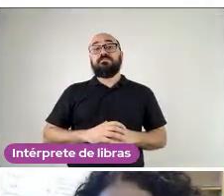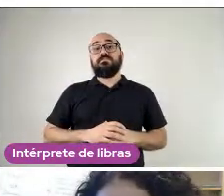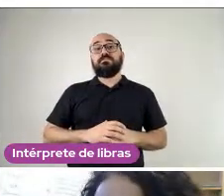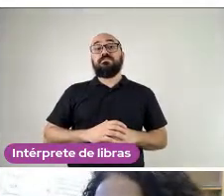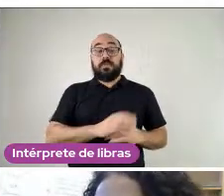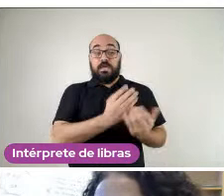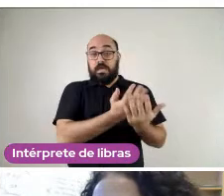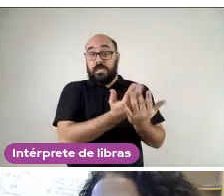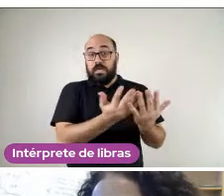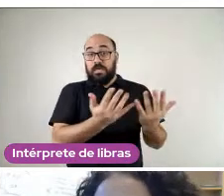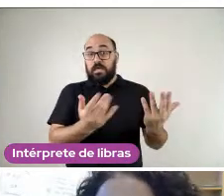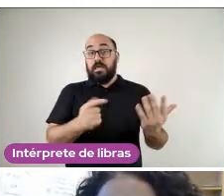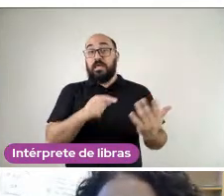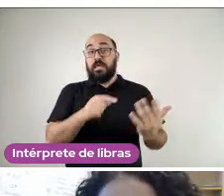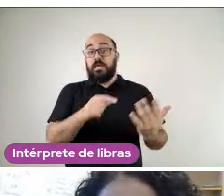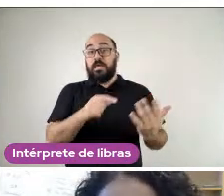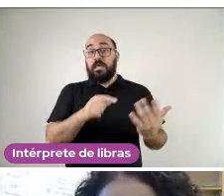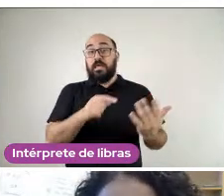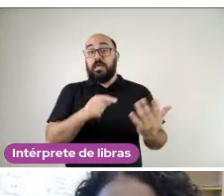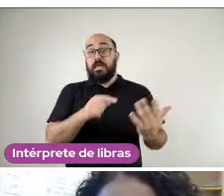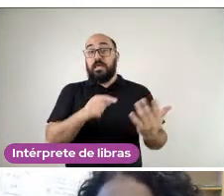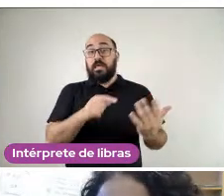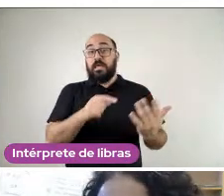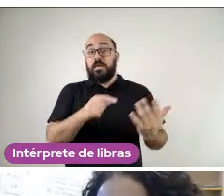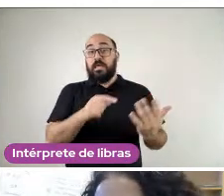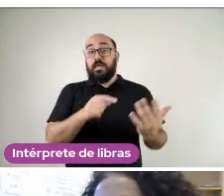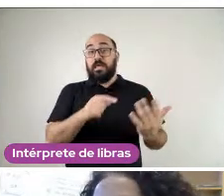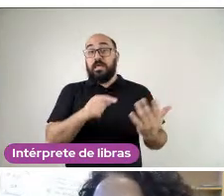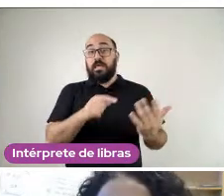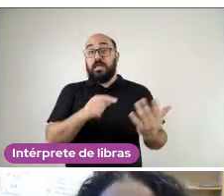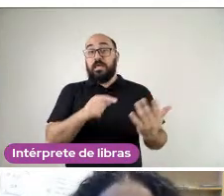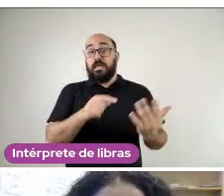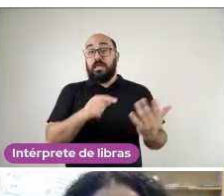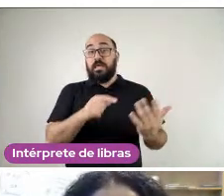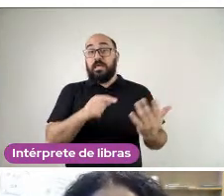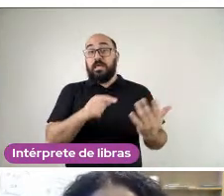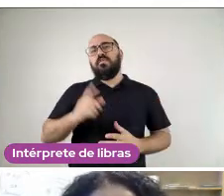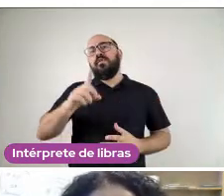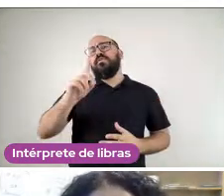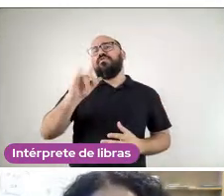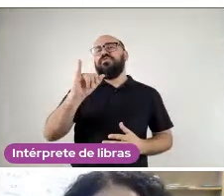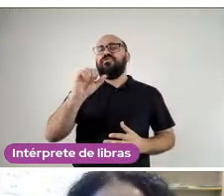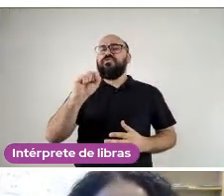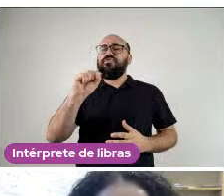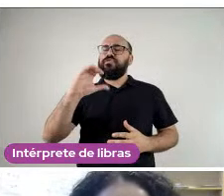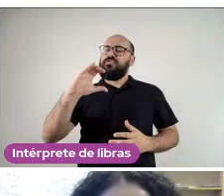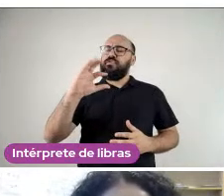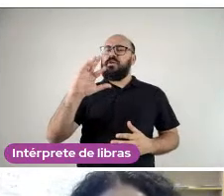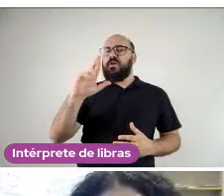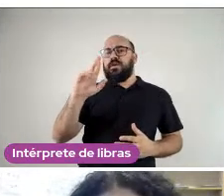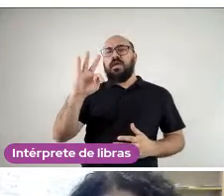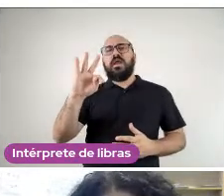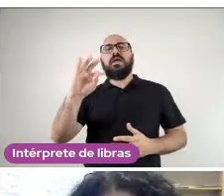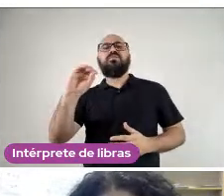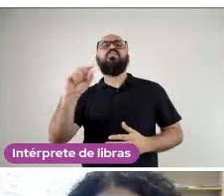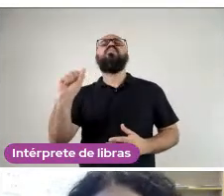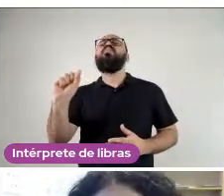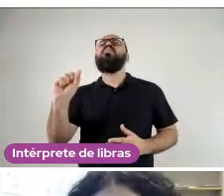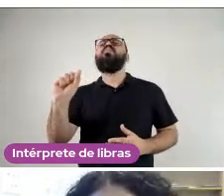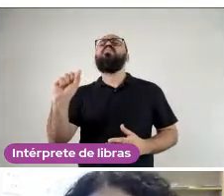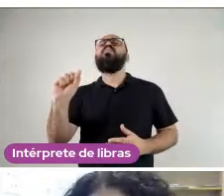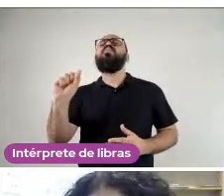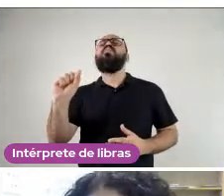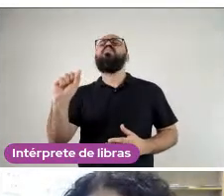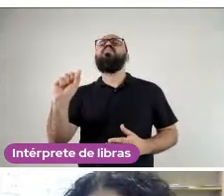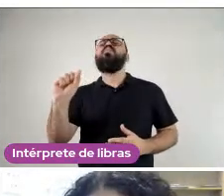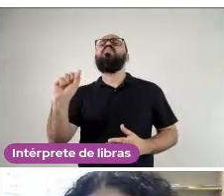discreto, né, que acontece. Quando a gente chama de discreto, é que não acontece o tempo todo, né? Ele vai